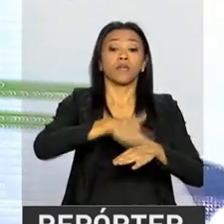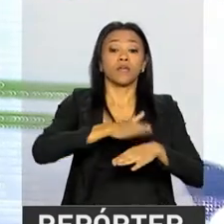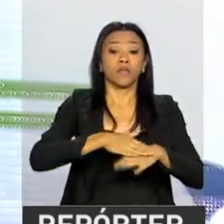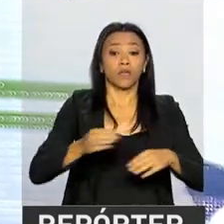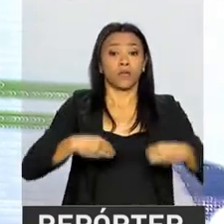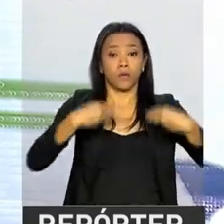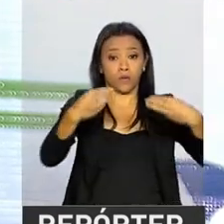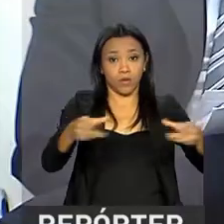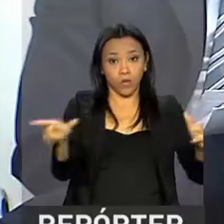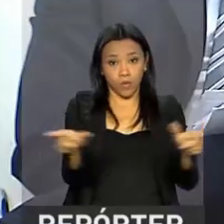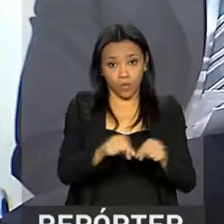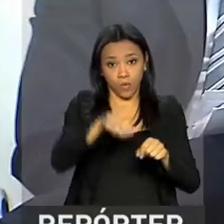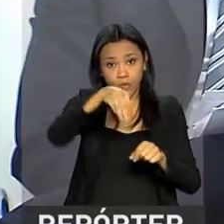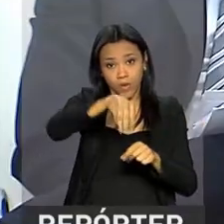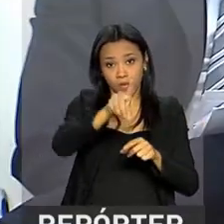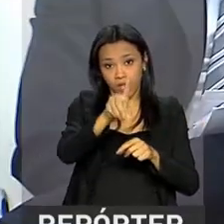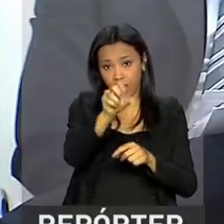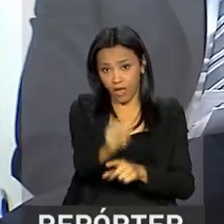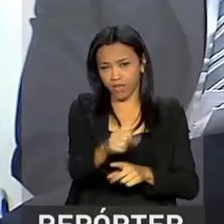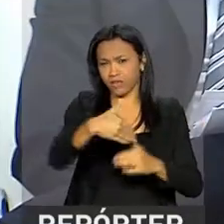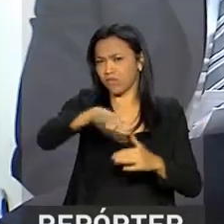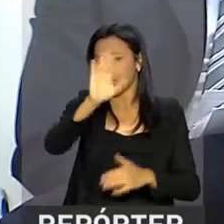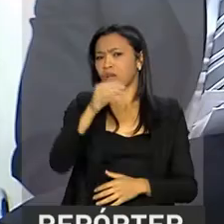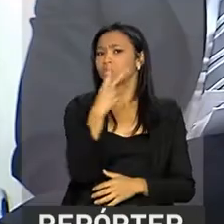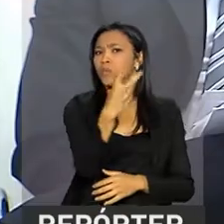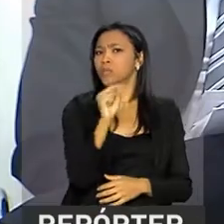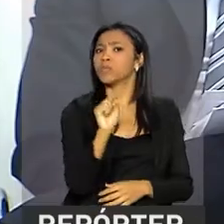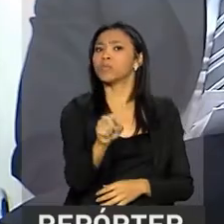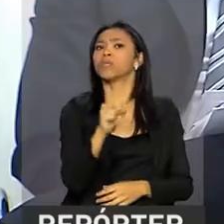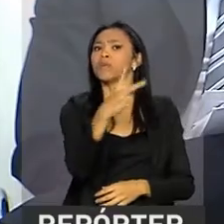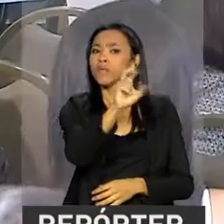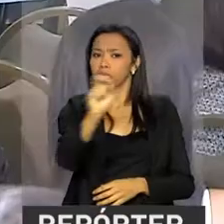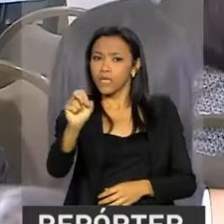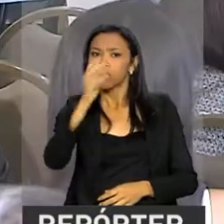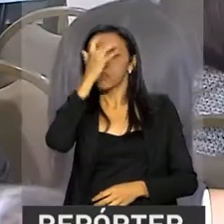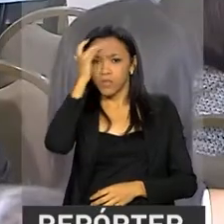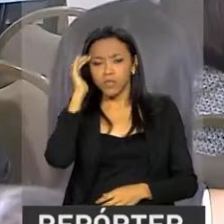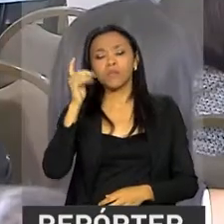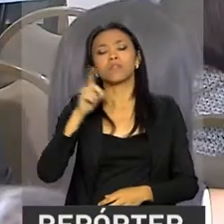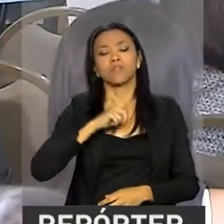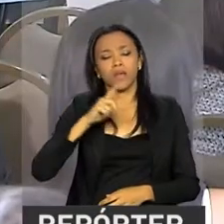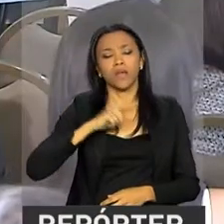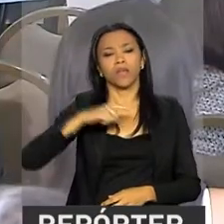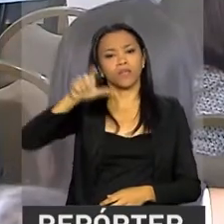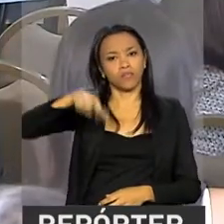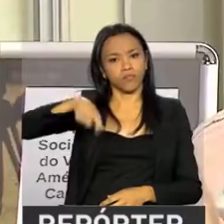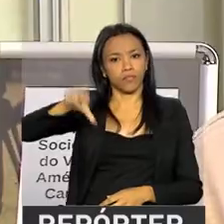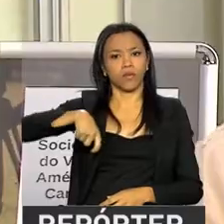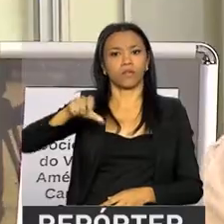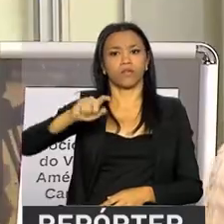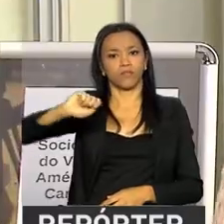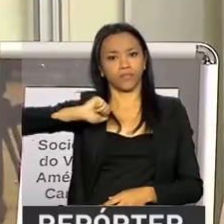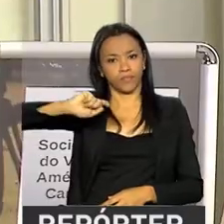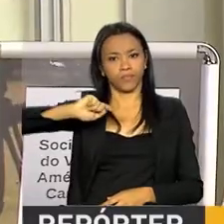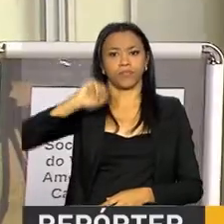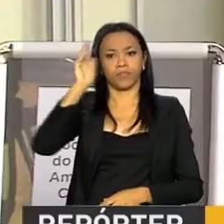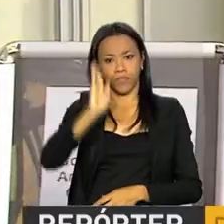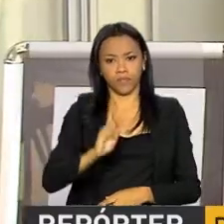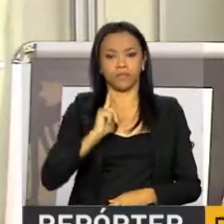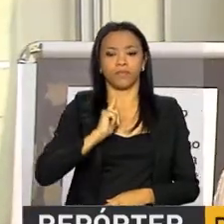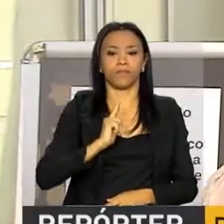Desenvolvimento Social, mais de 2.500 pessoas com microcefalia recebem o benefício no Brasil. É necessário que